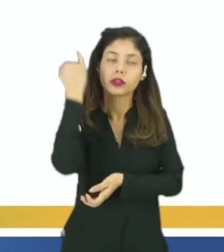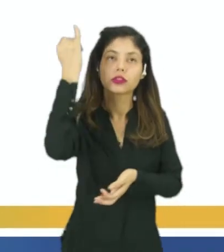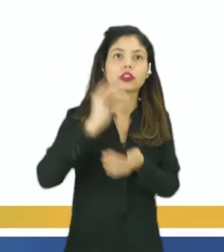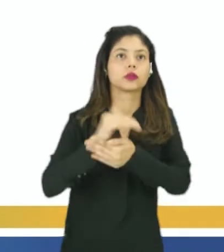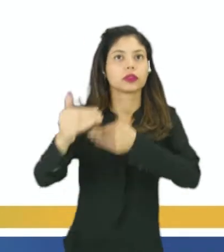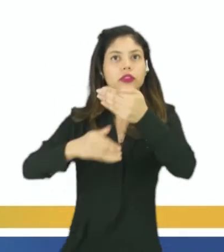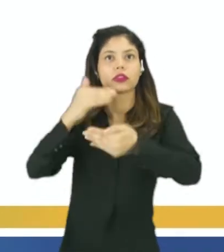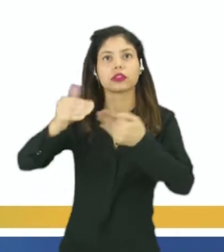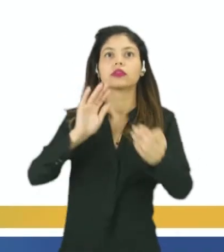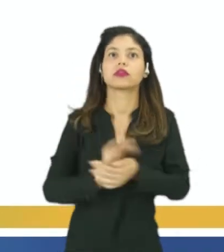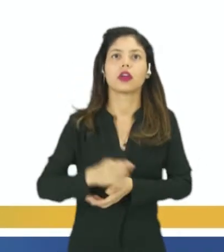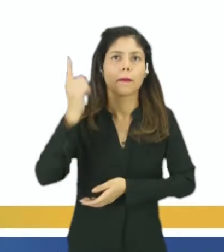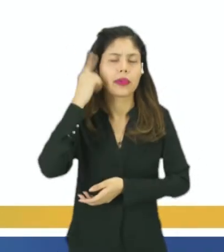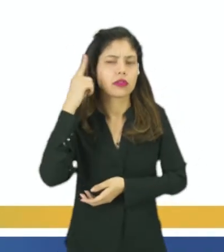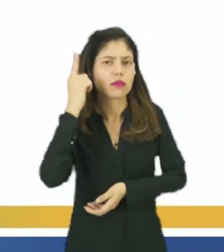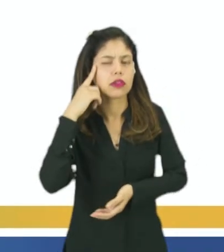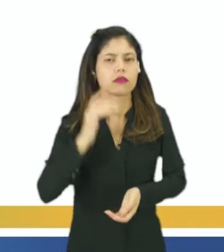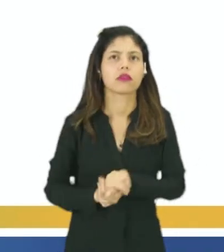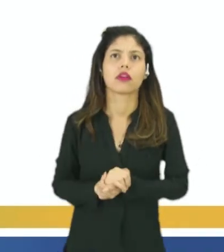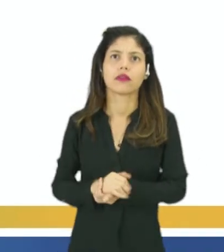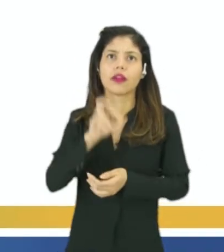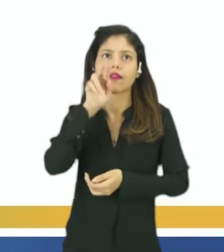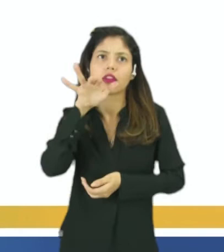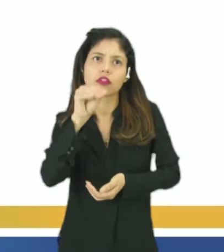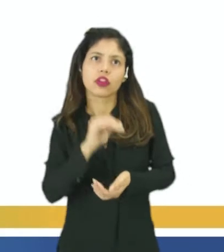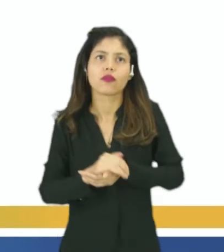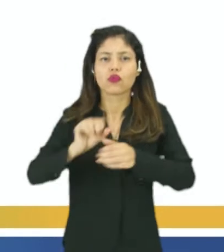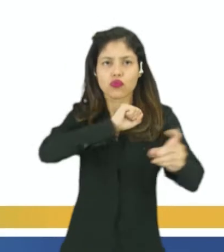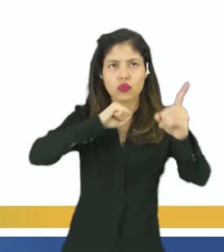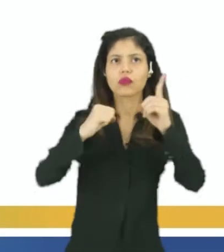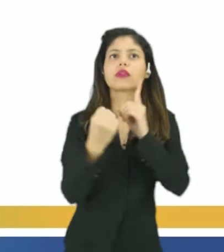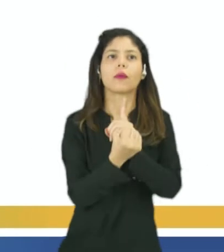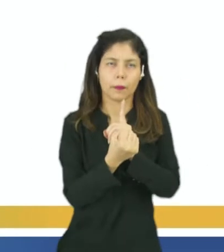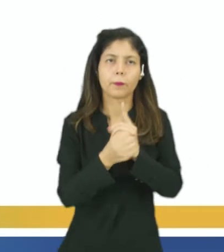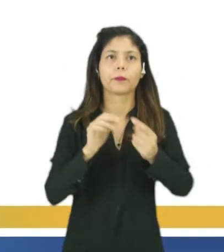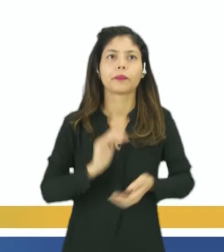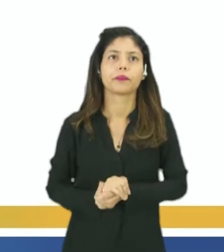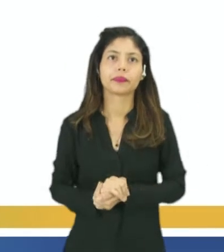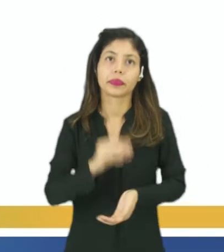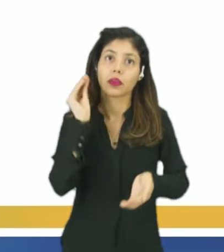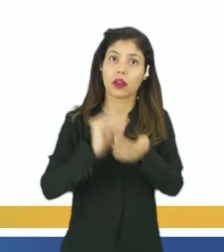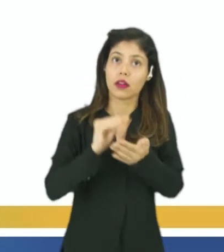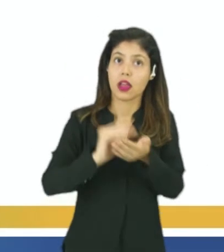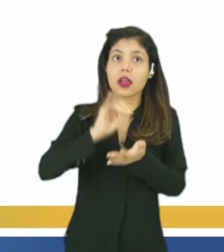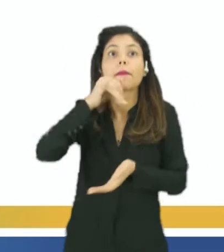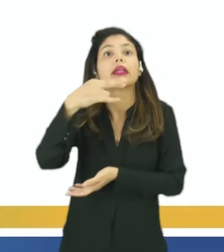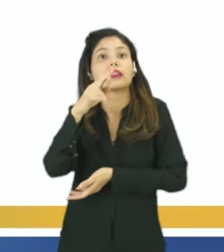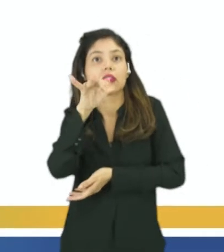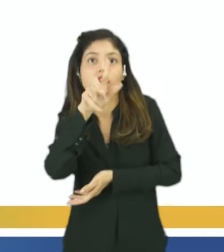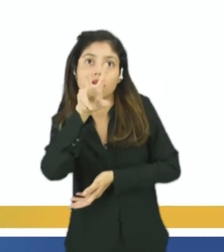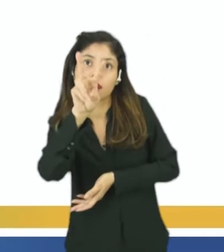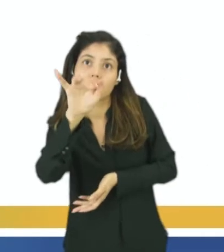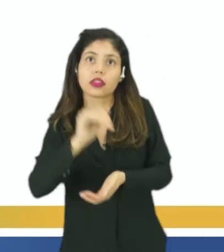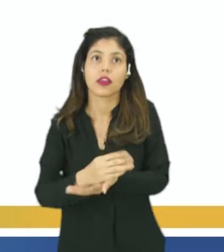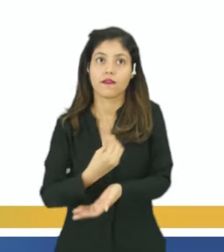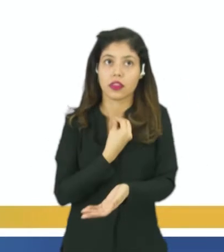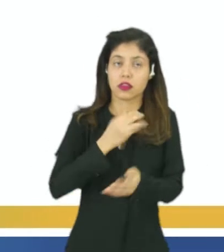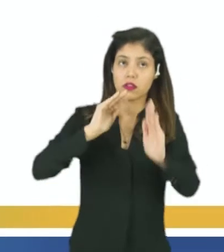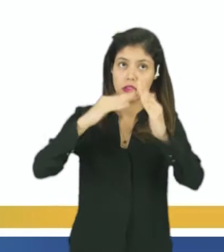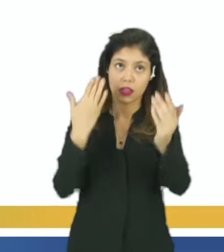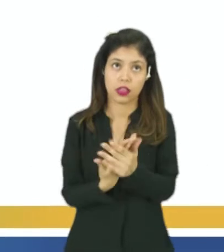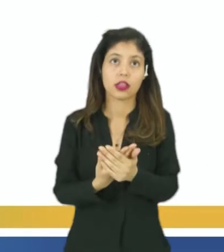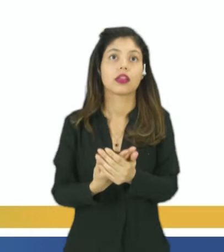para o processo de desenvolvimento cognitivo, afetivo e social, fatores imprescindíveis para a